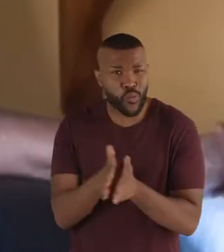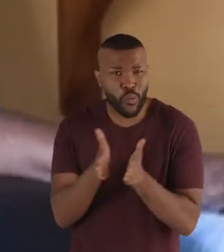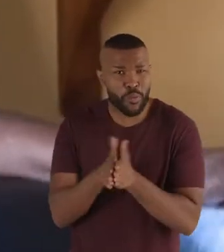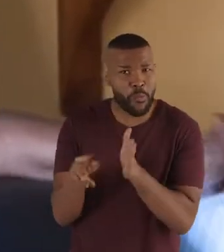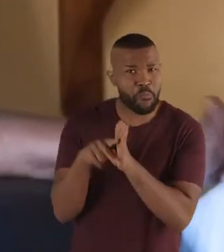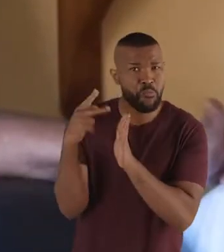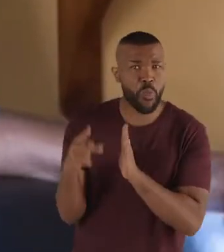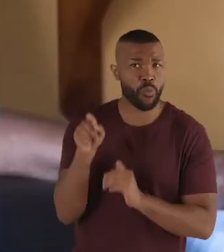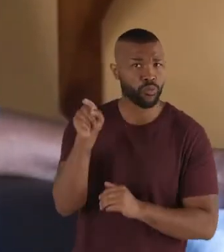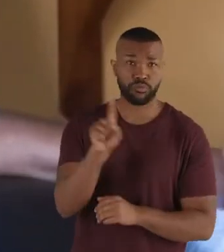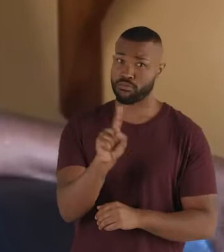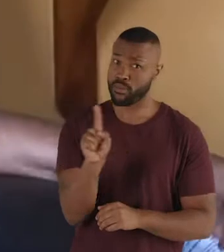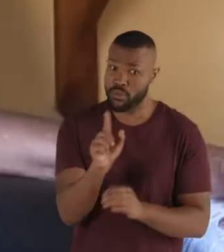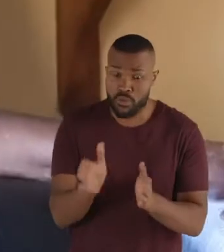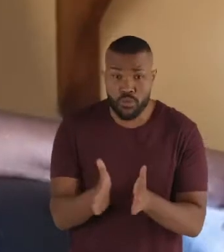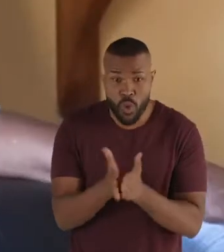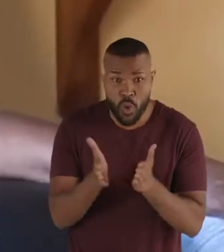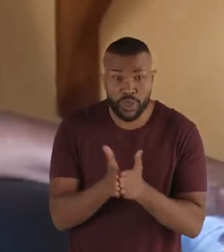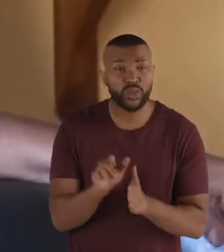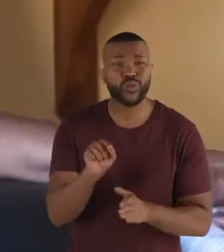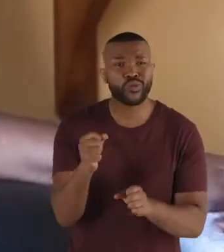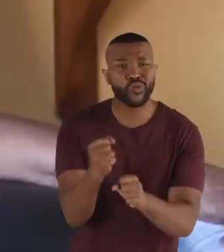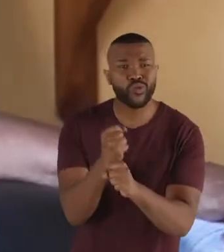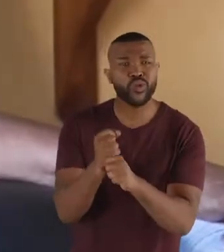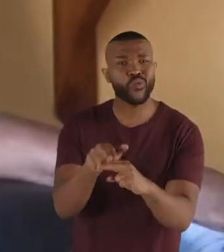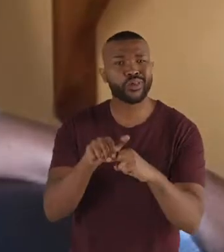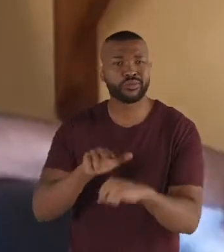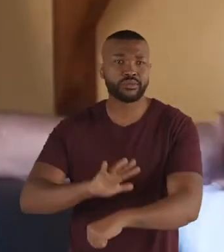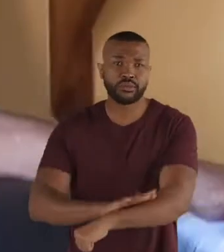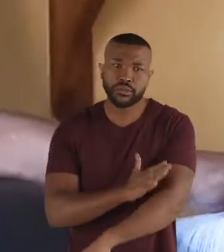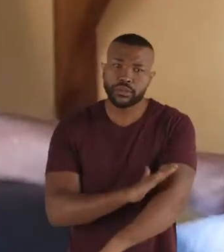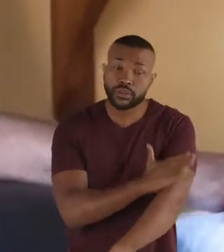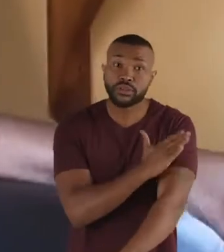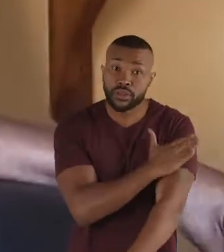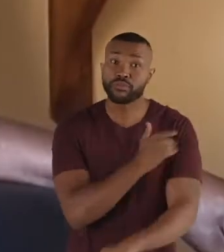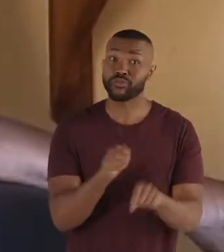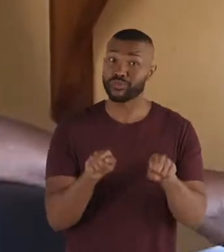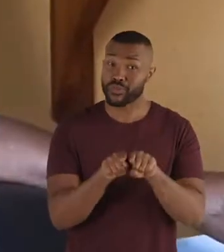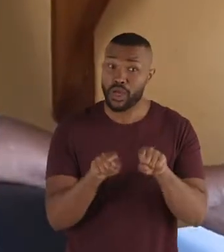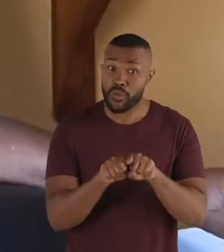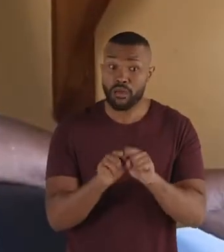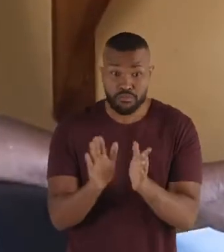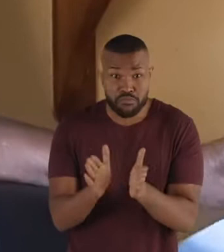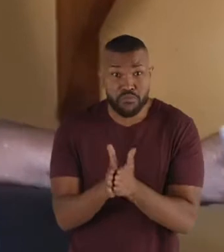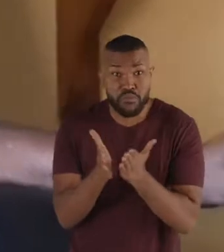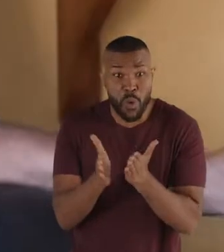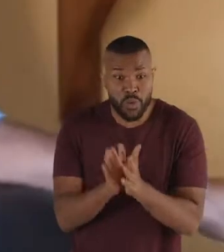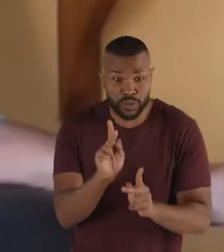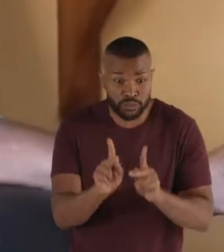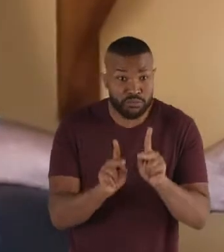uma pobreza natural, é uma pobreza construída pelo racismo, assim como